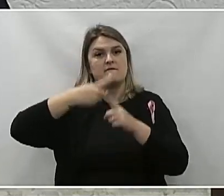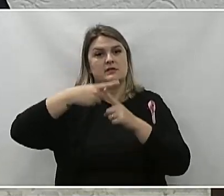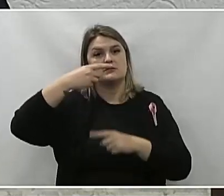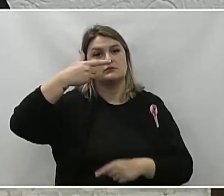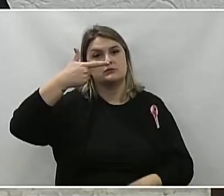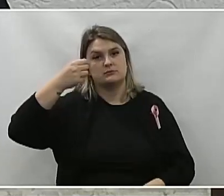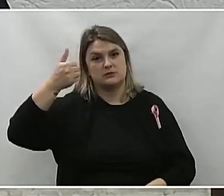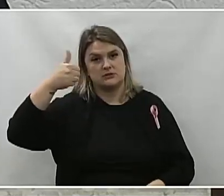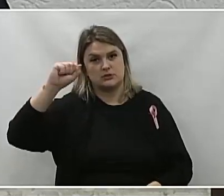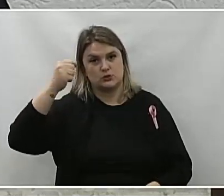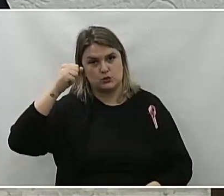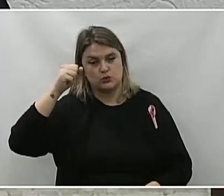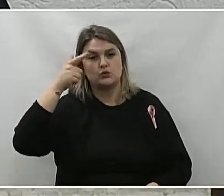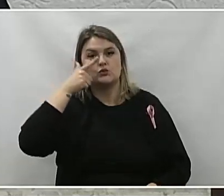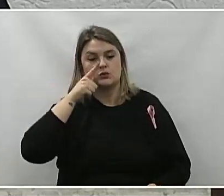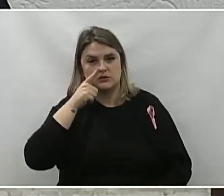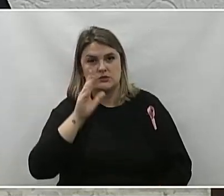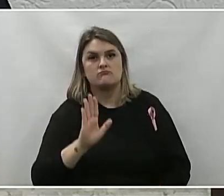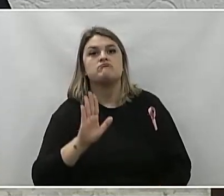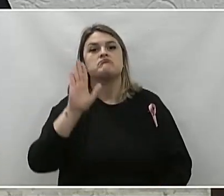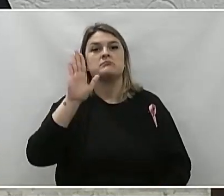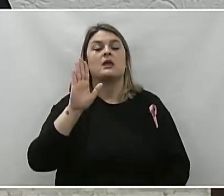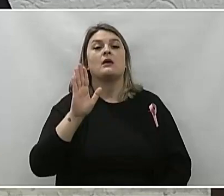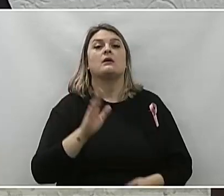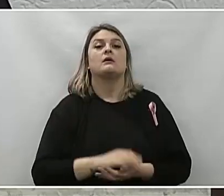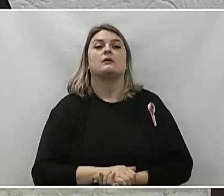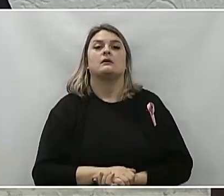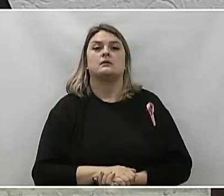59,99% dos votos válidos